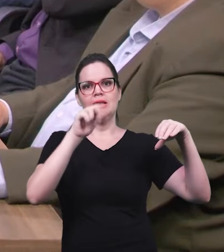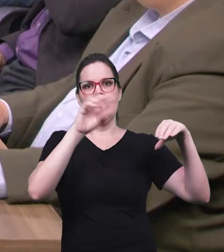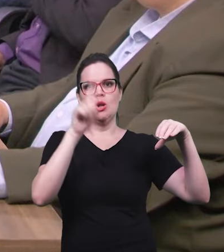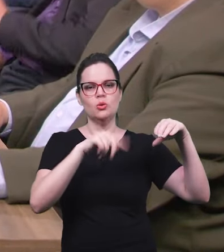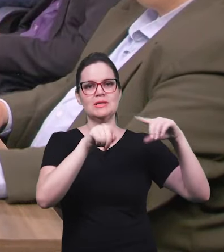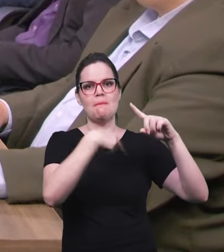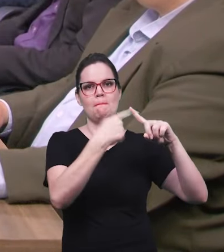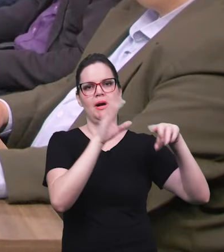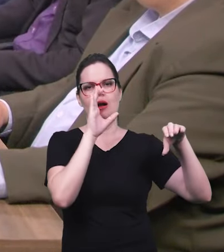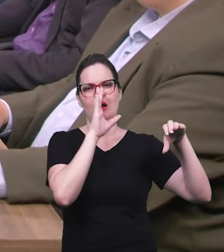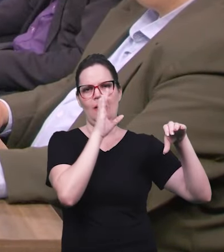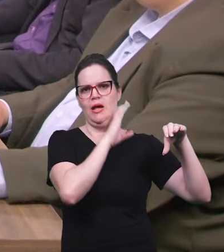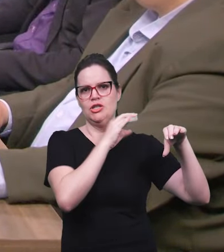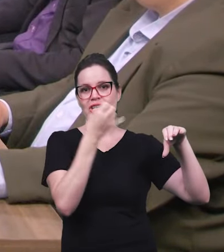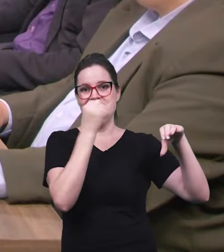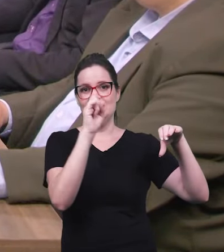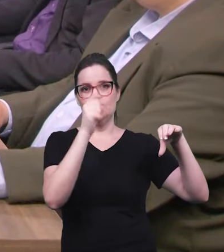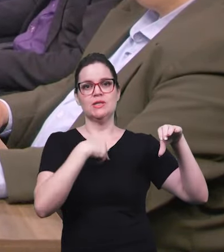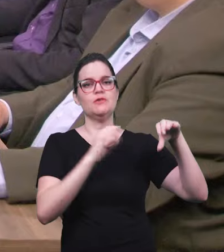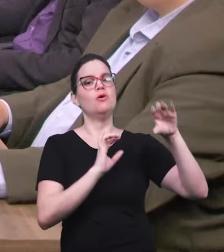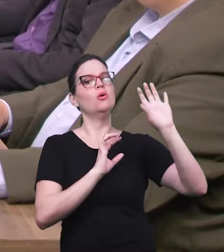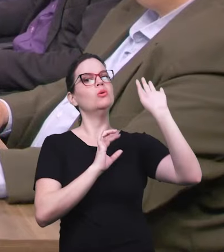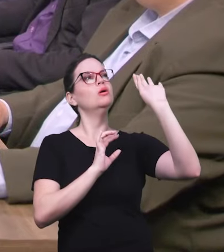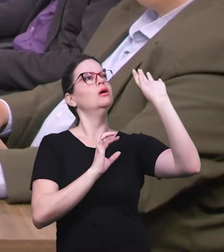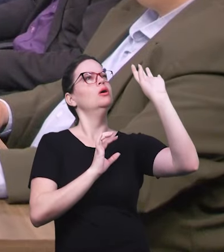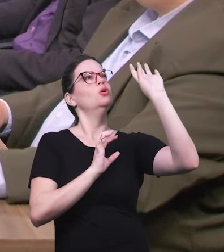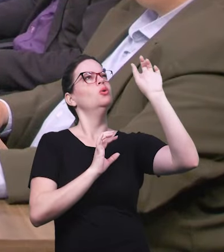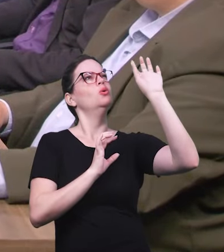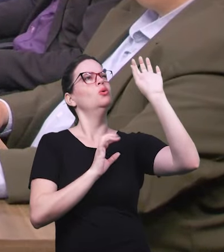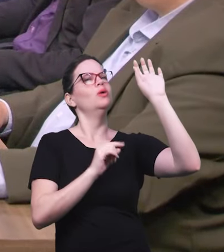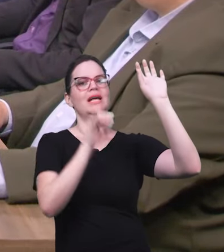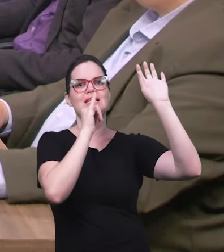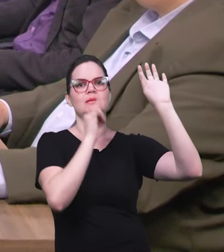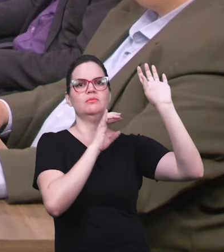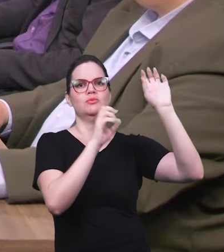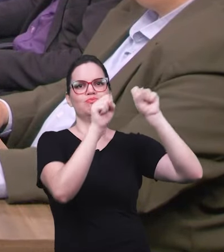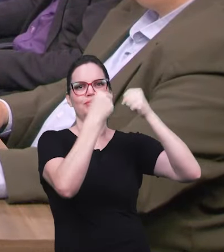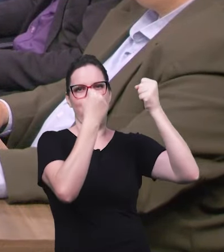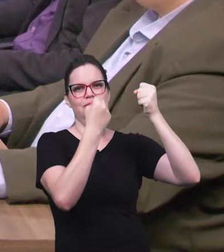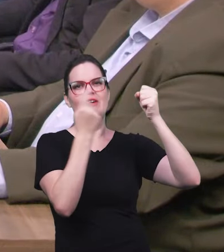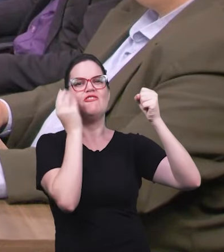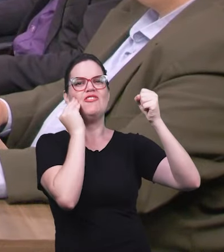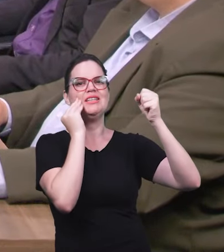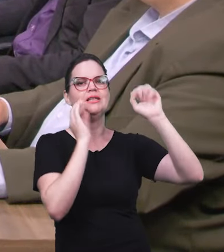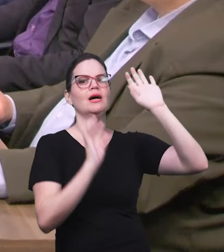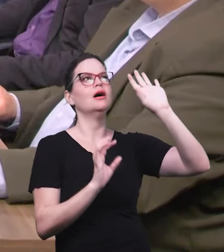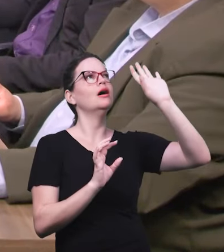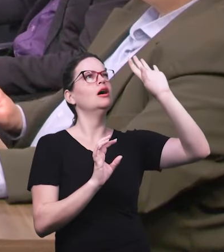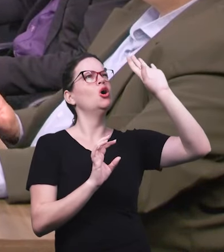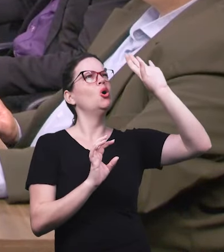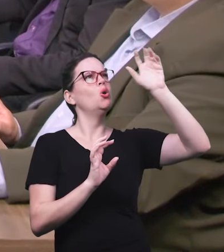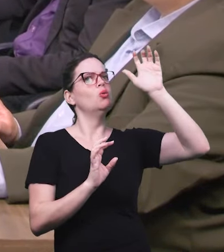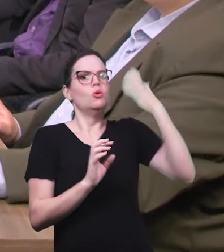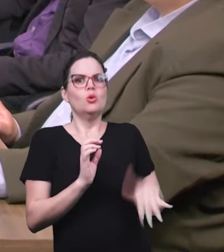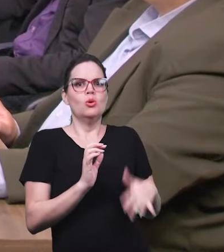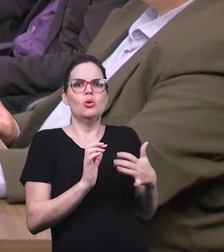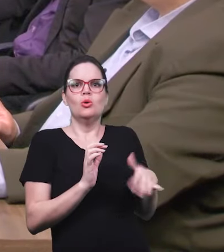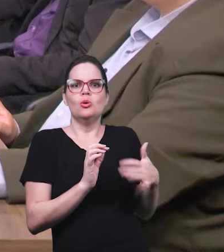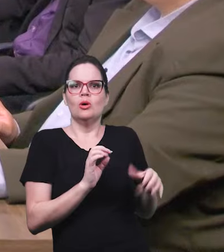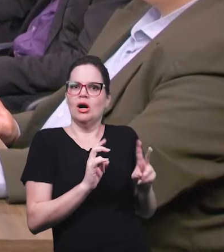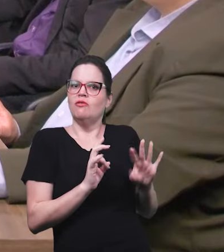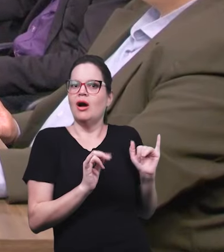calor. Né? Quem nunca foi trocar uma lâmpada, né? Queimou a lâmpada, se tocar na lâmpada para trocá-la vai queimar